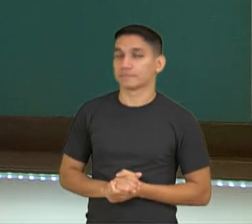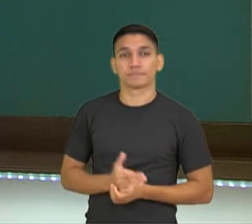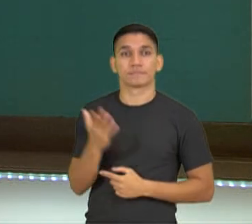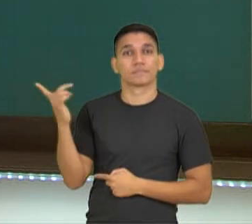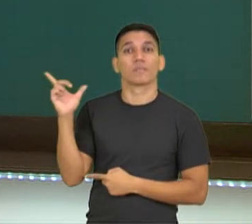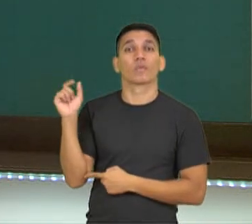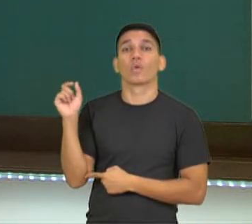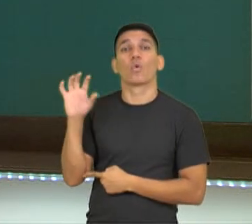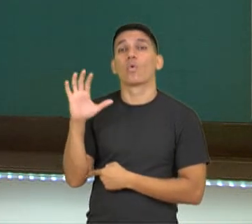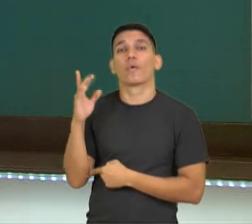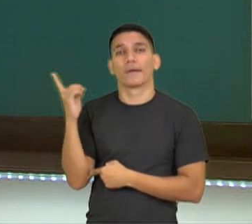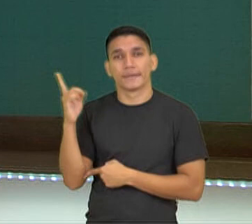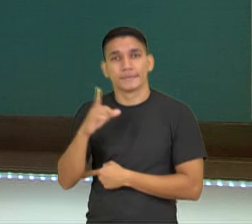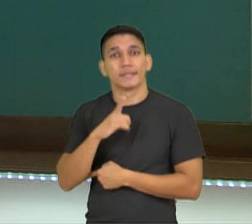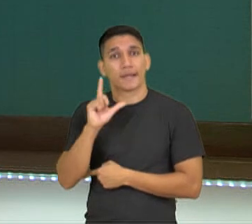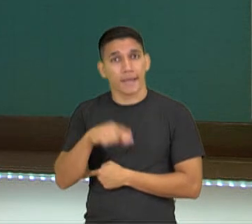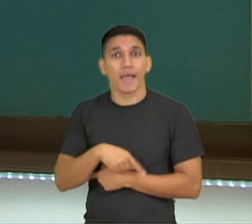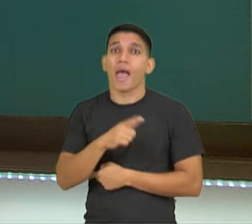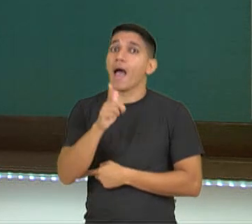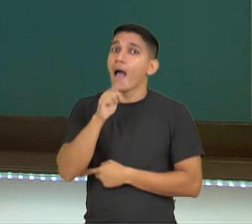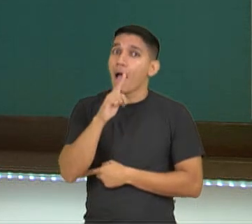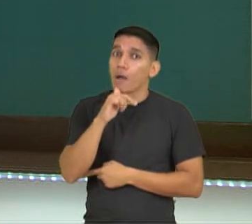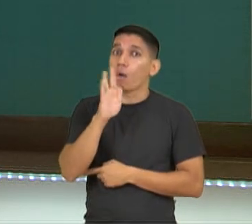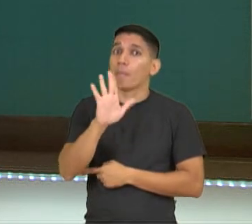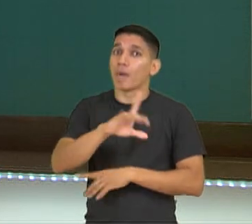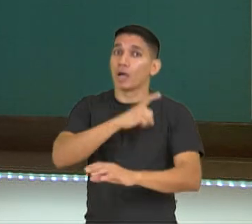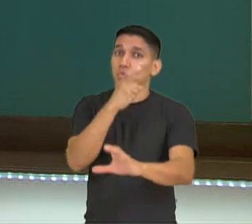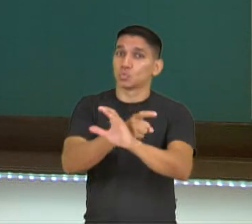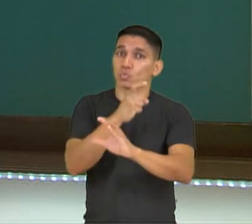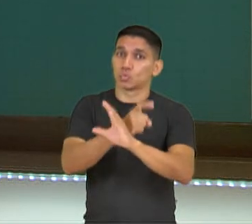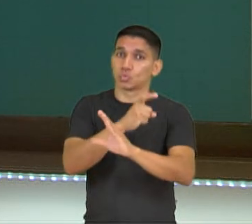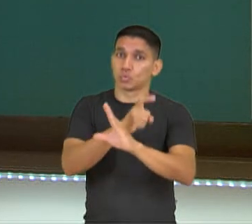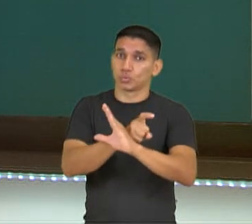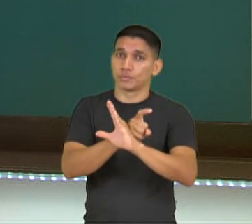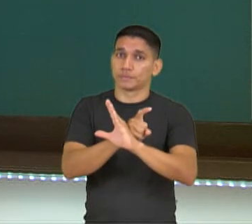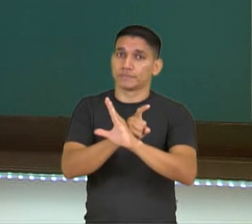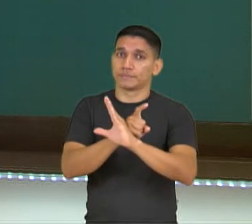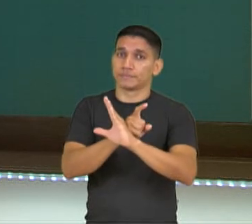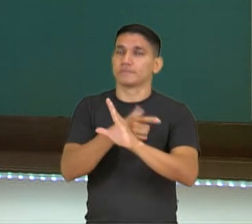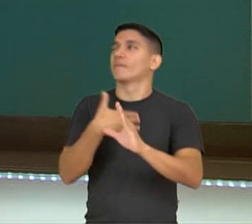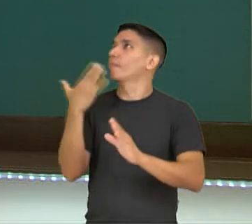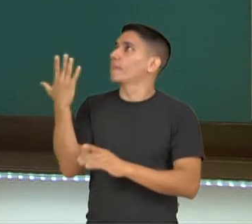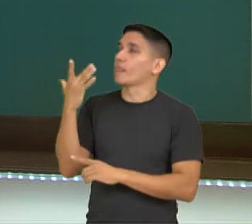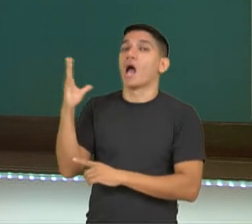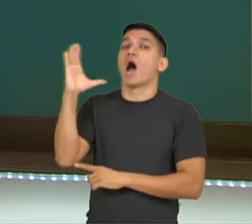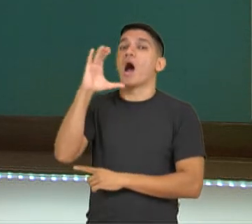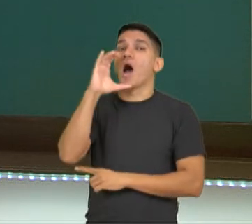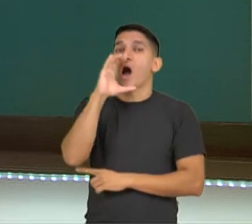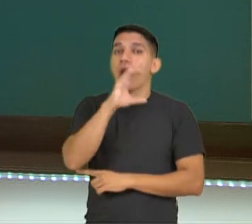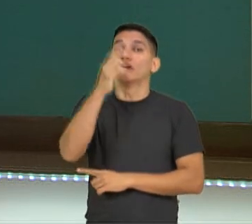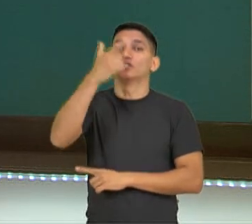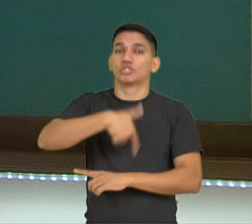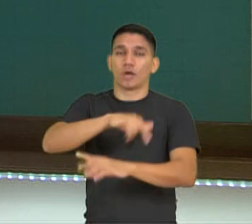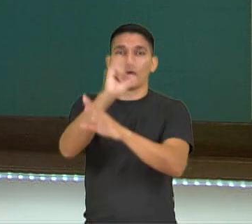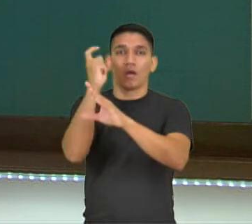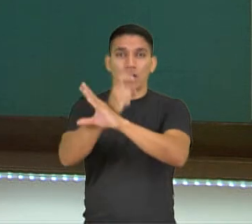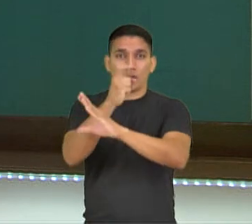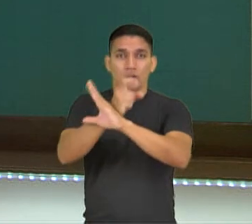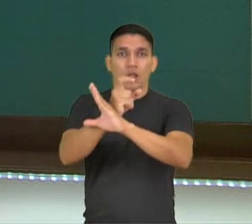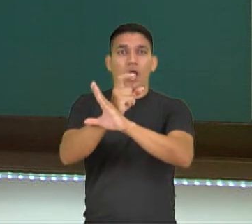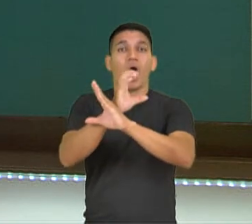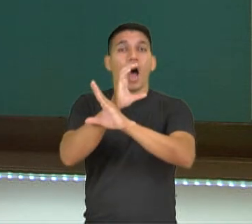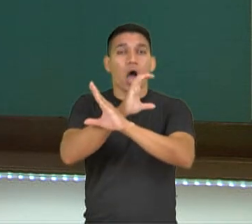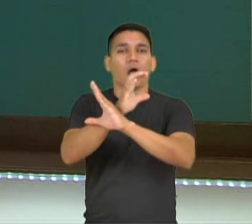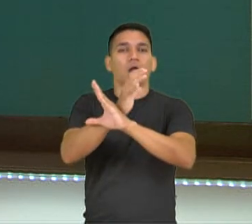o que vem a ser? A água no estado sólido, tá? Aí aqueceu novamente, ocorre o derretimento, ocorre a fusão